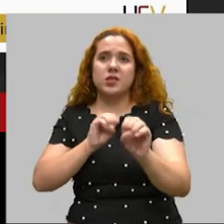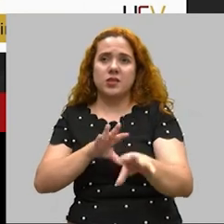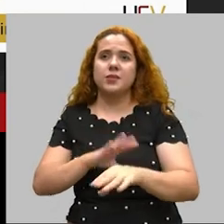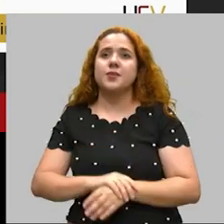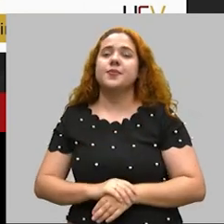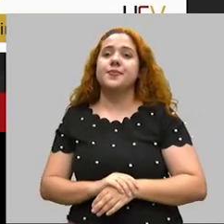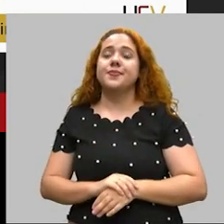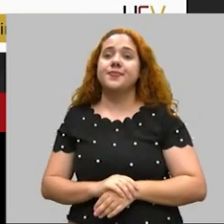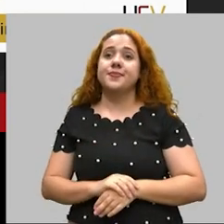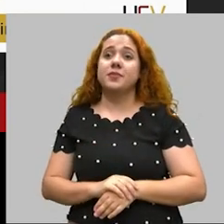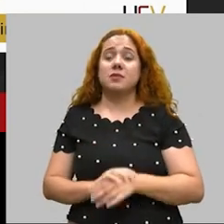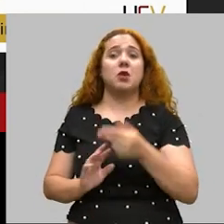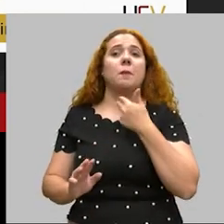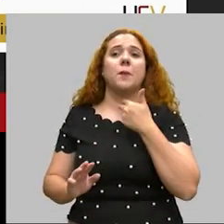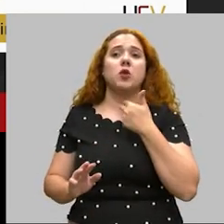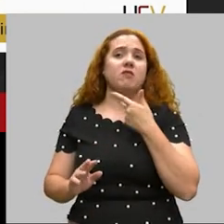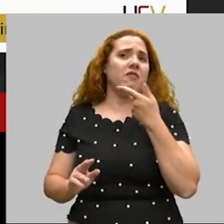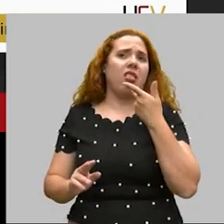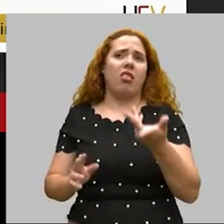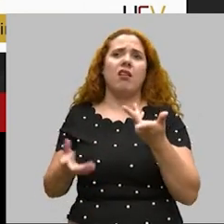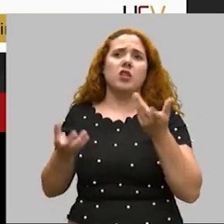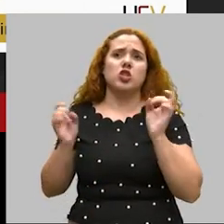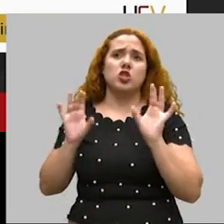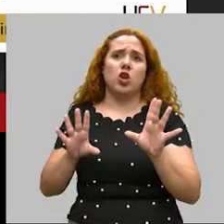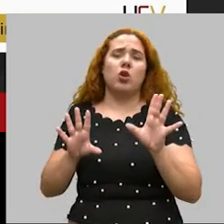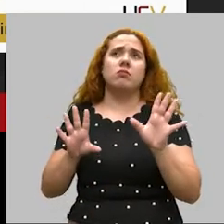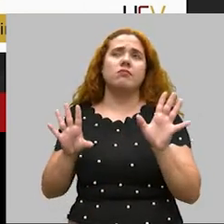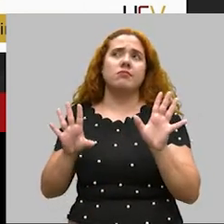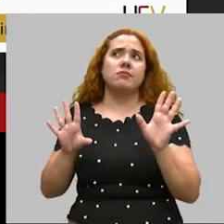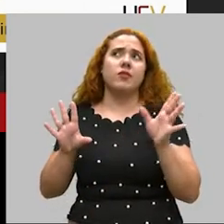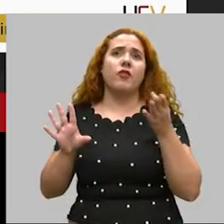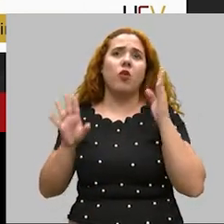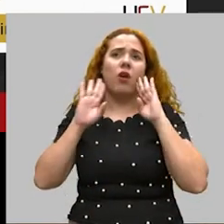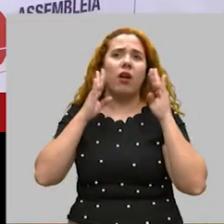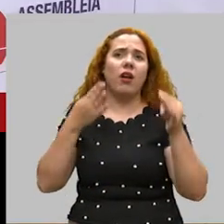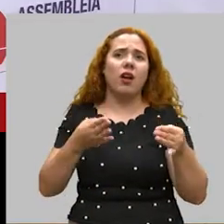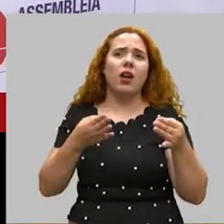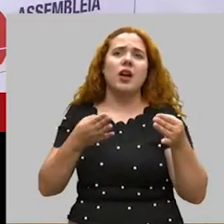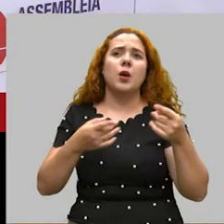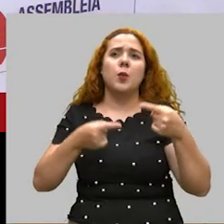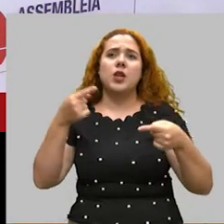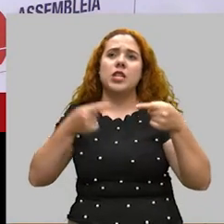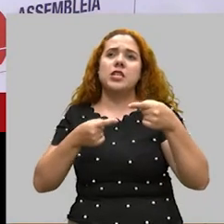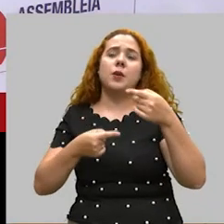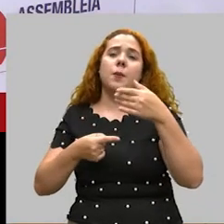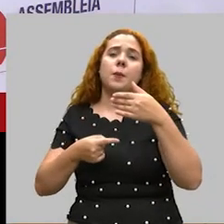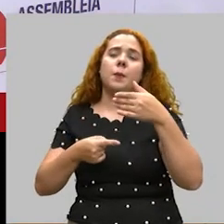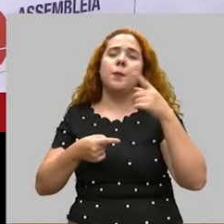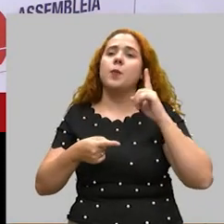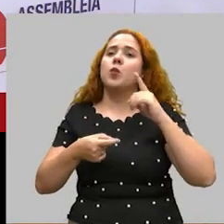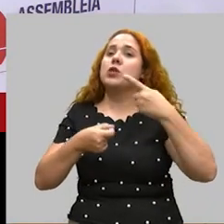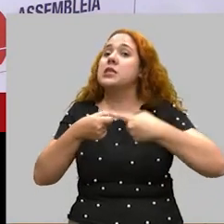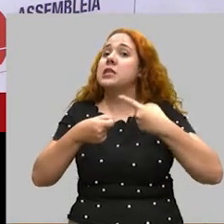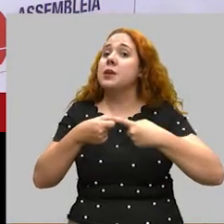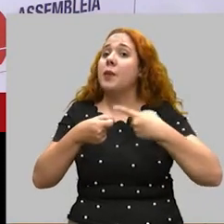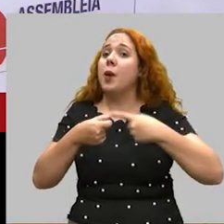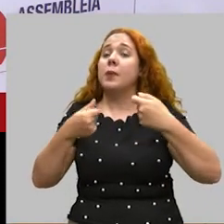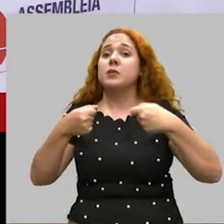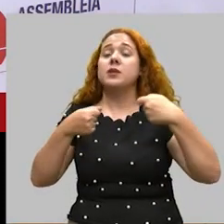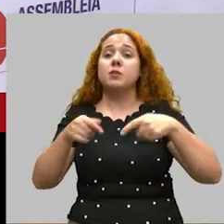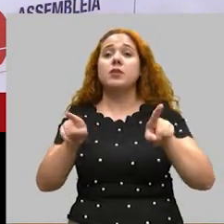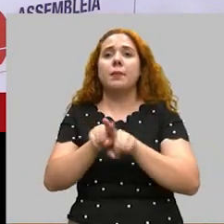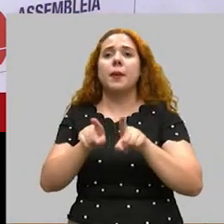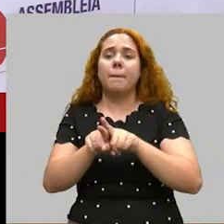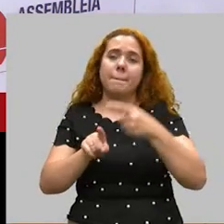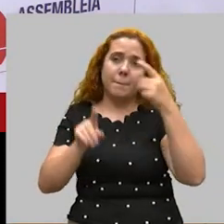gente falar de política Municipal se na verdade a gente não tem uma ações na verdade estaduais então a necessidade desse diálogo da Secretaria